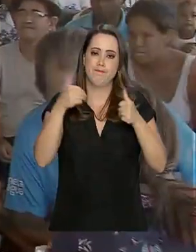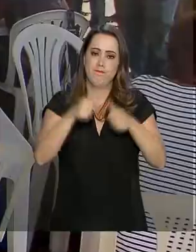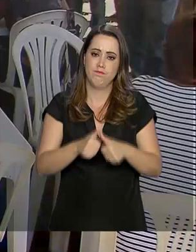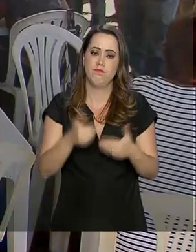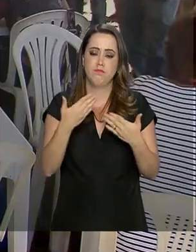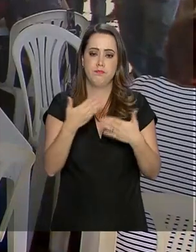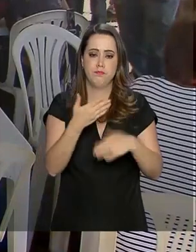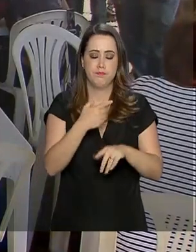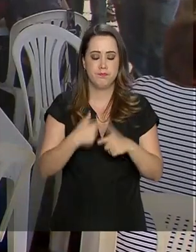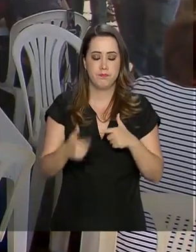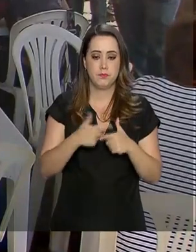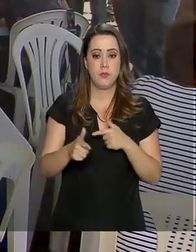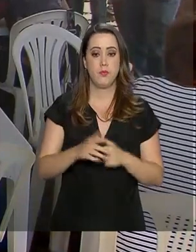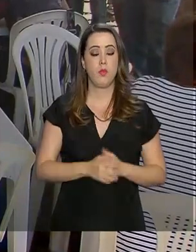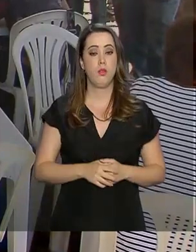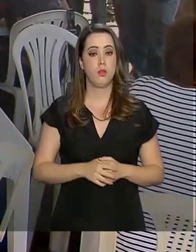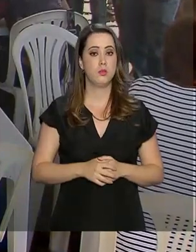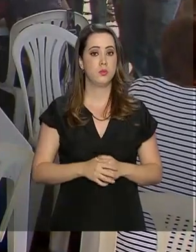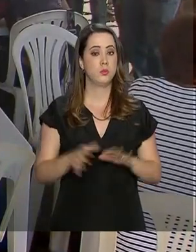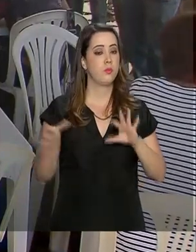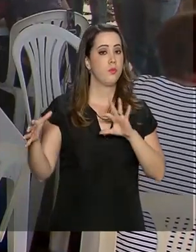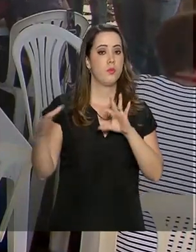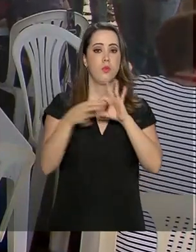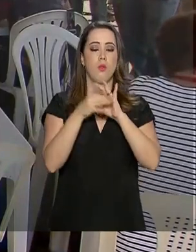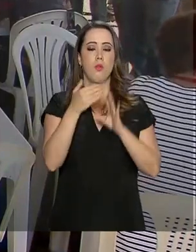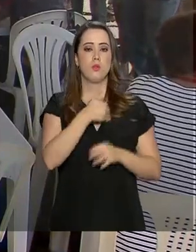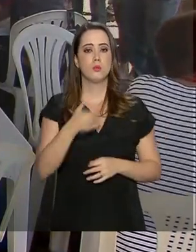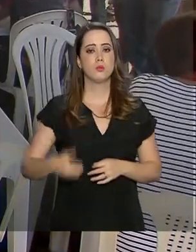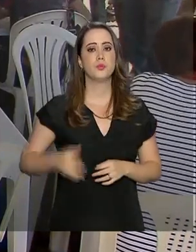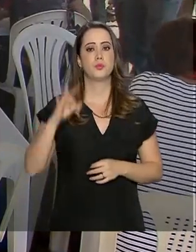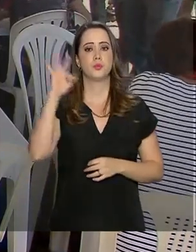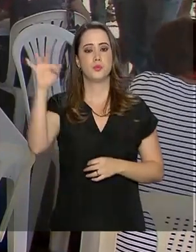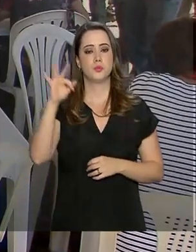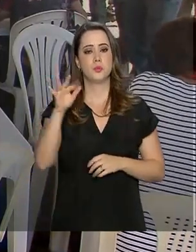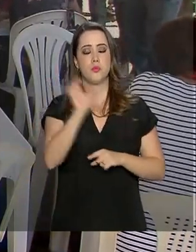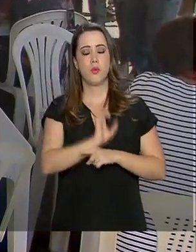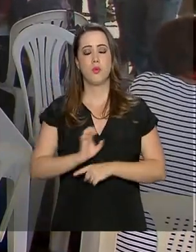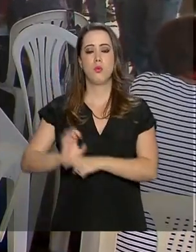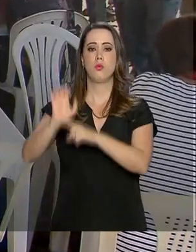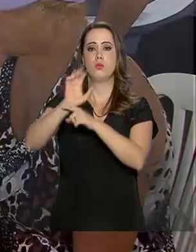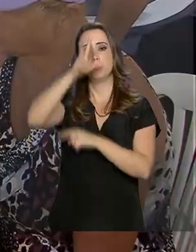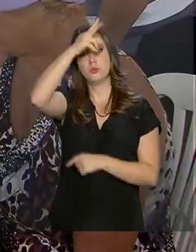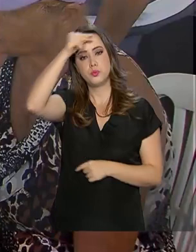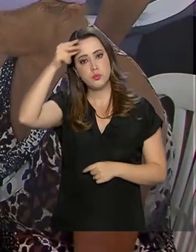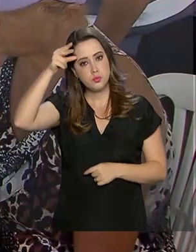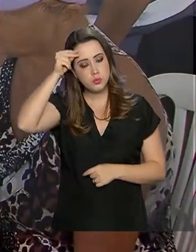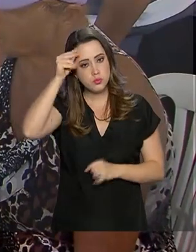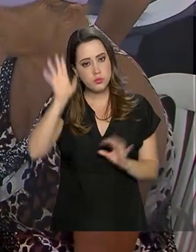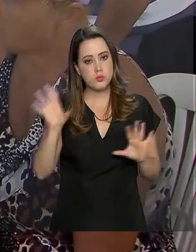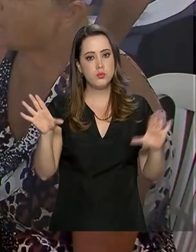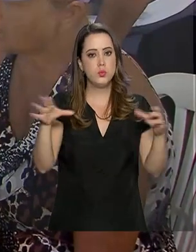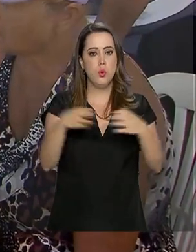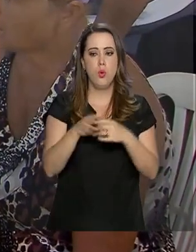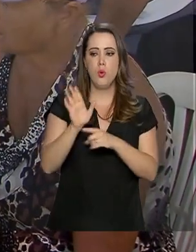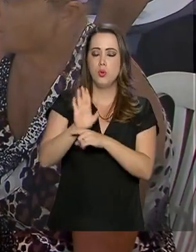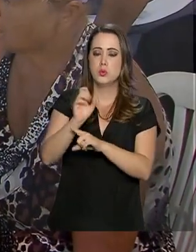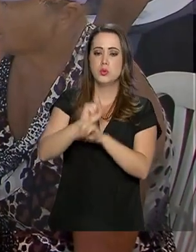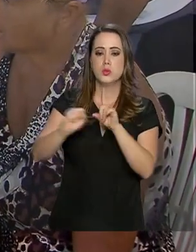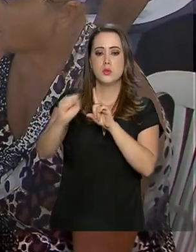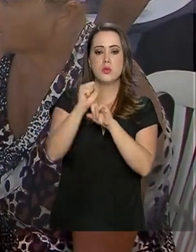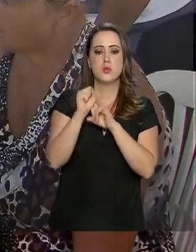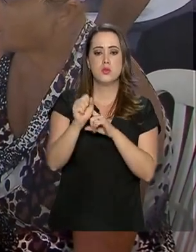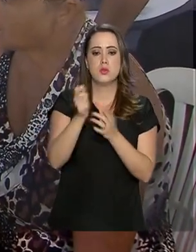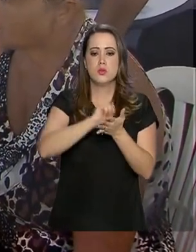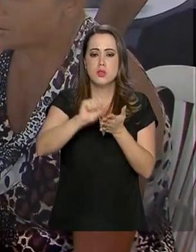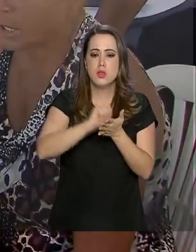tragédia. Numa força-tarefa que uniu os governos federal e estadual e a prefeitura de Brumadinho, uma equipe de assistentes sociais